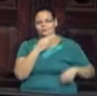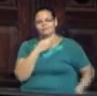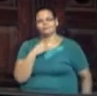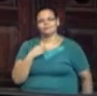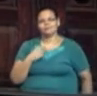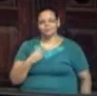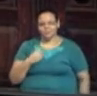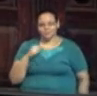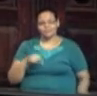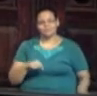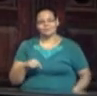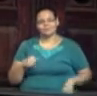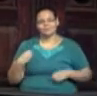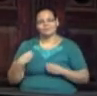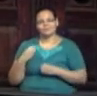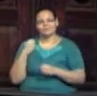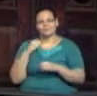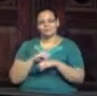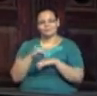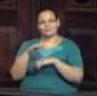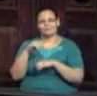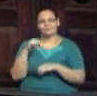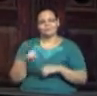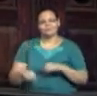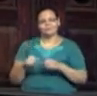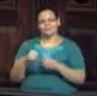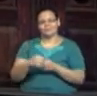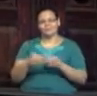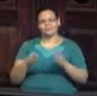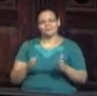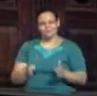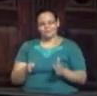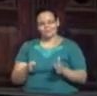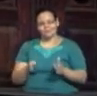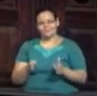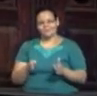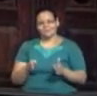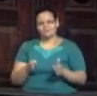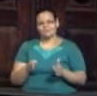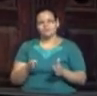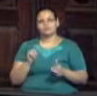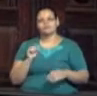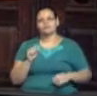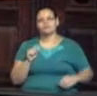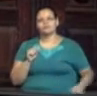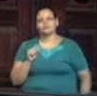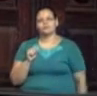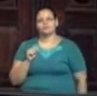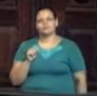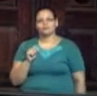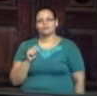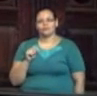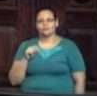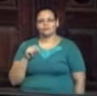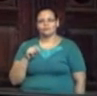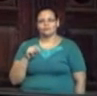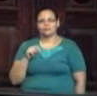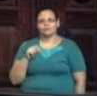lançou a este parlamento um pacote que aqui foi